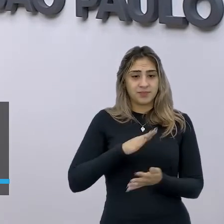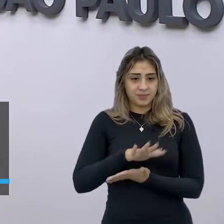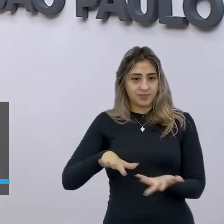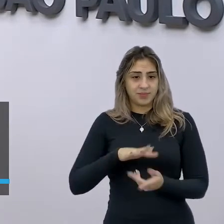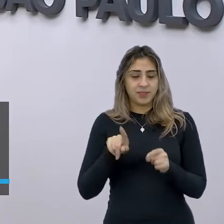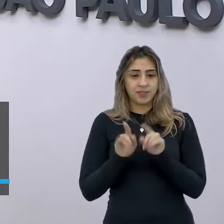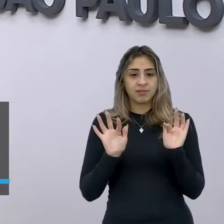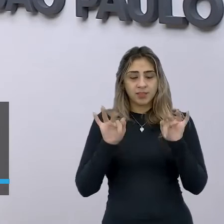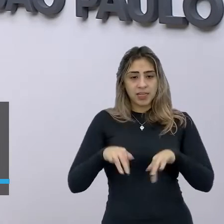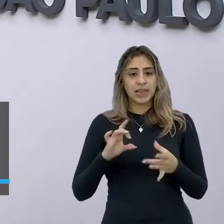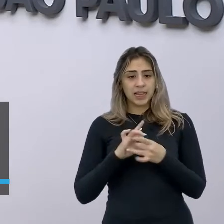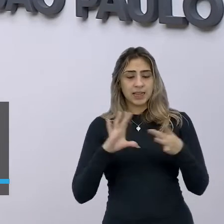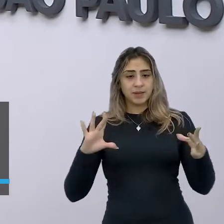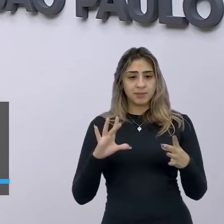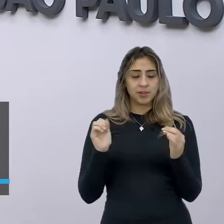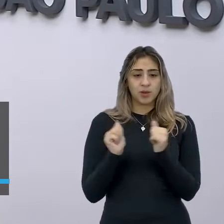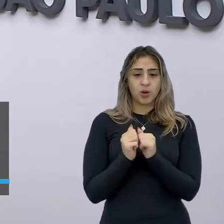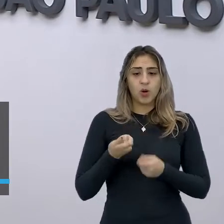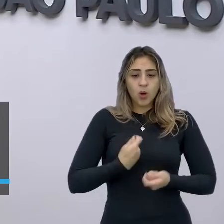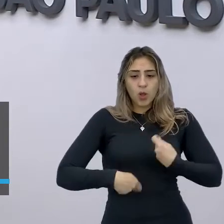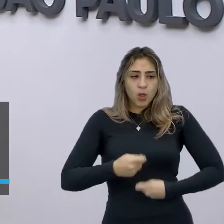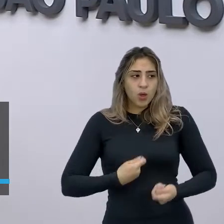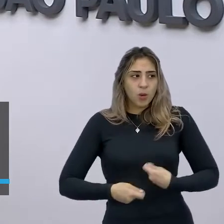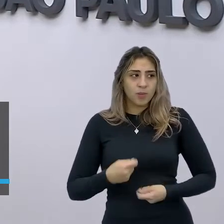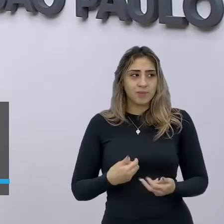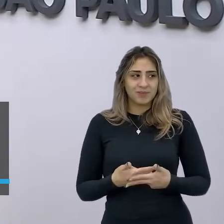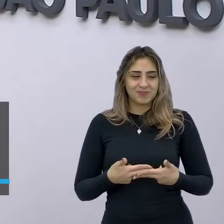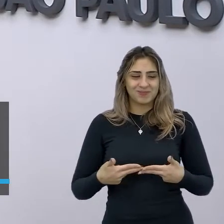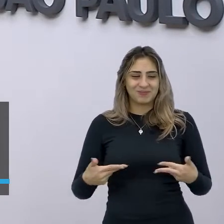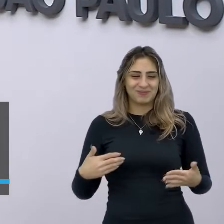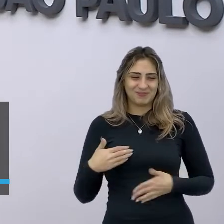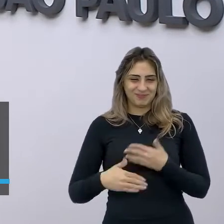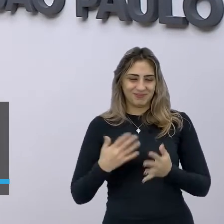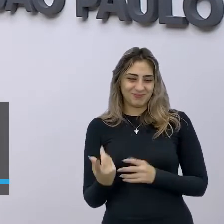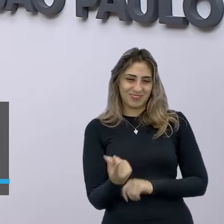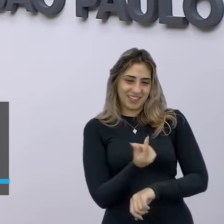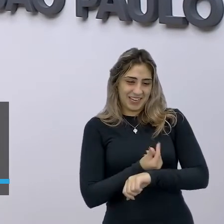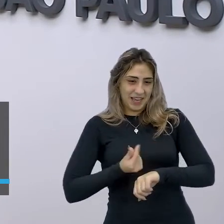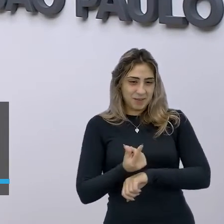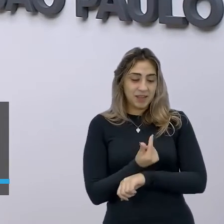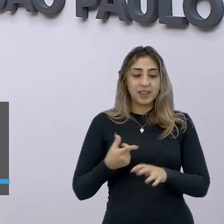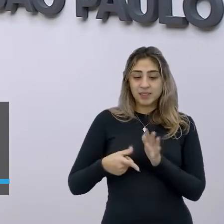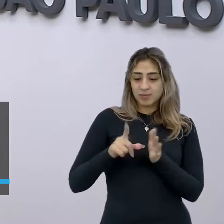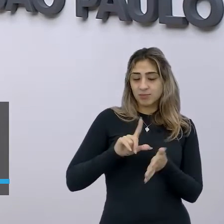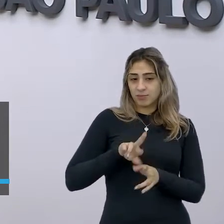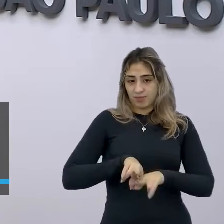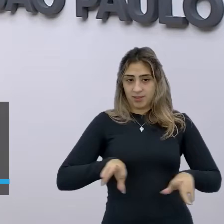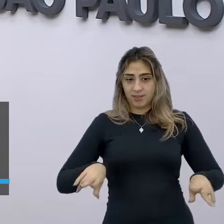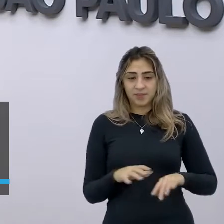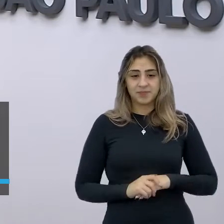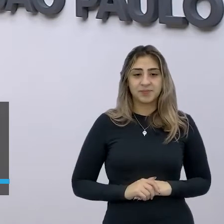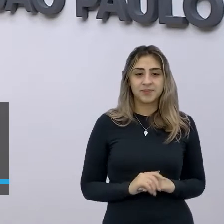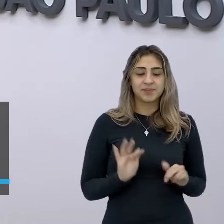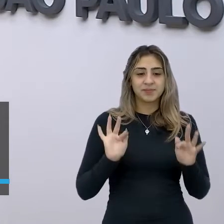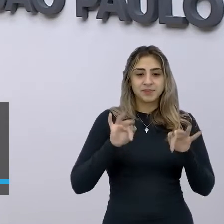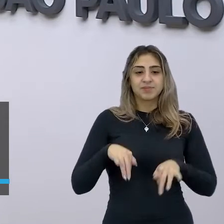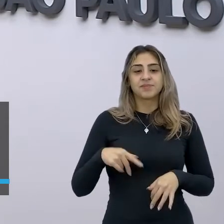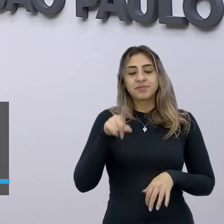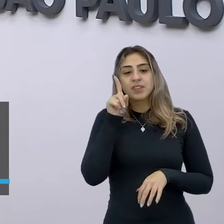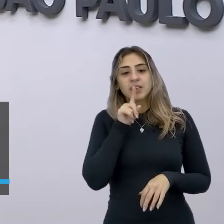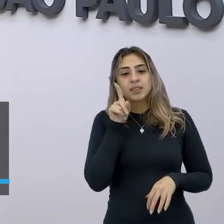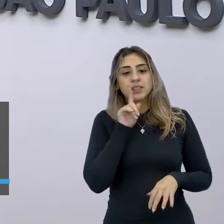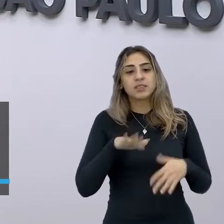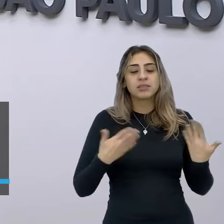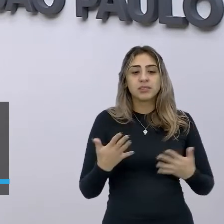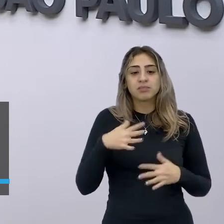mercado, enfim, do liberalismo econômico, né, do capitalismo, etc. E, enfim, nos Estados Unidos,